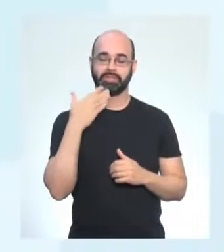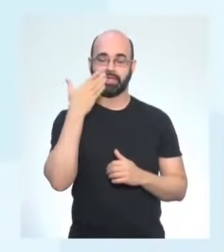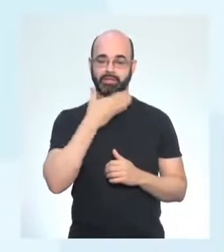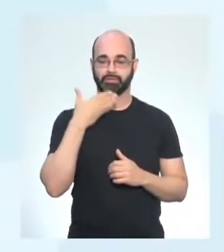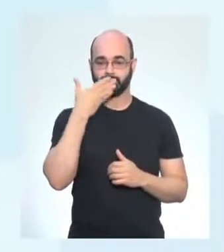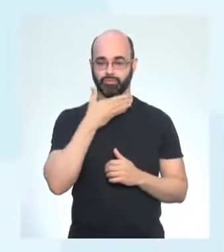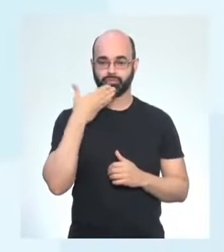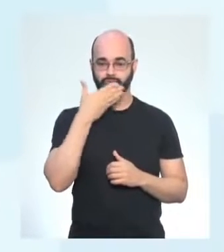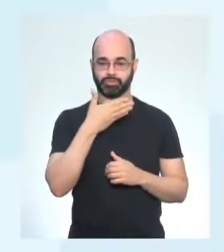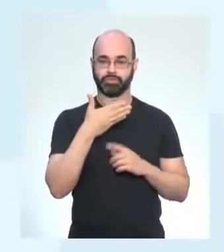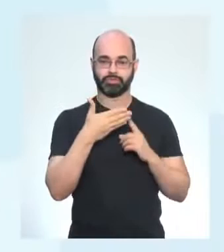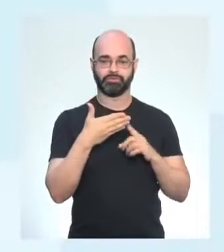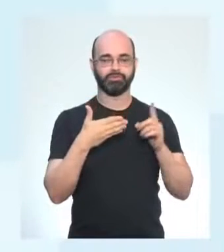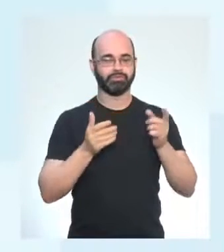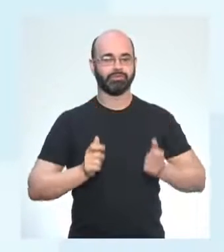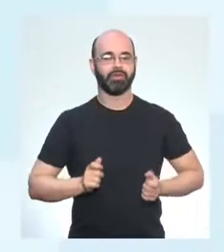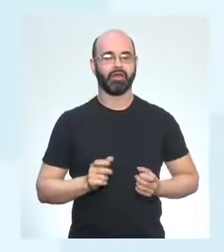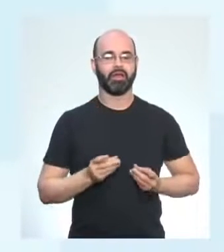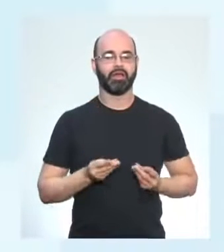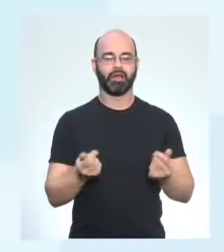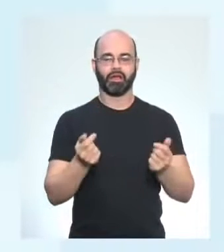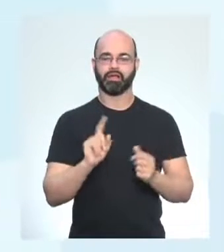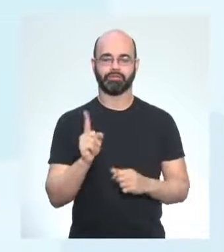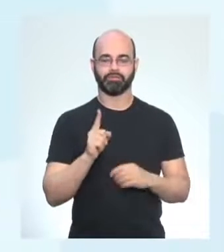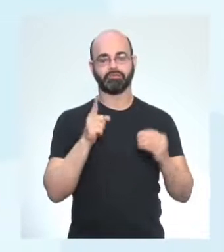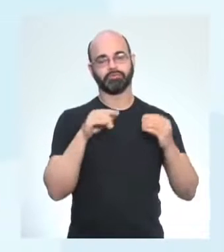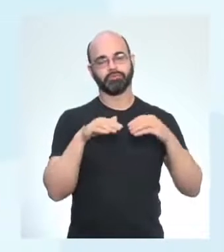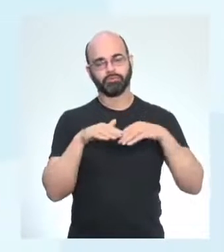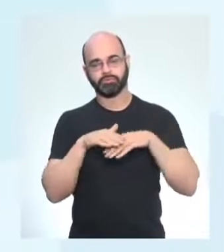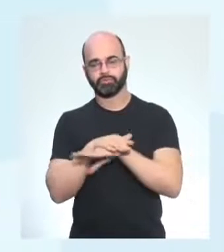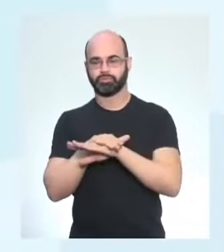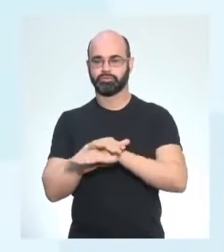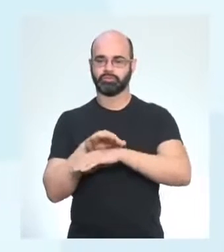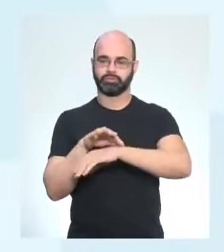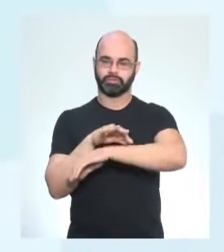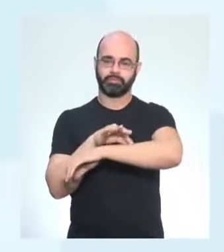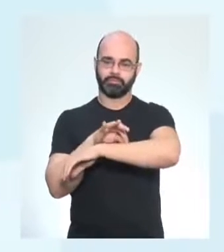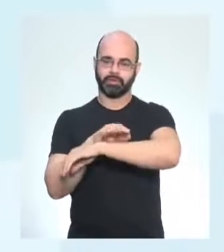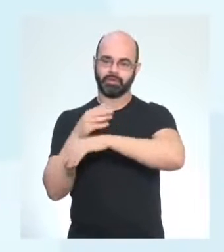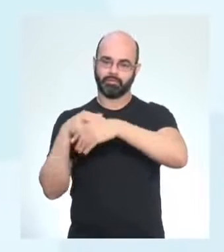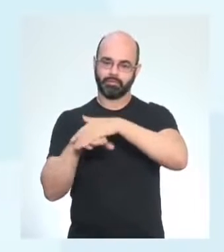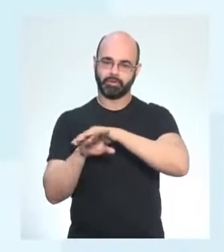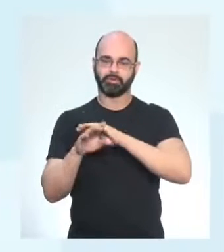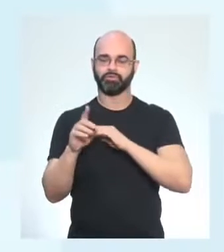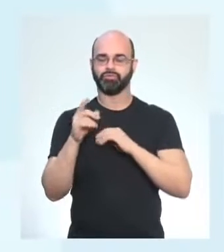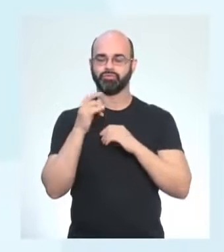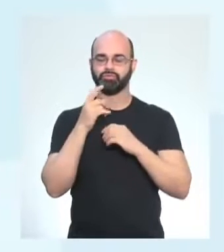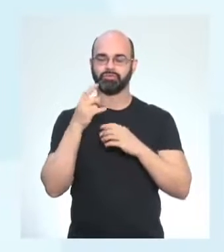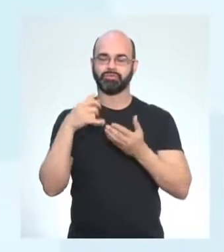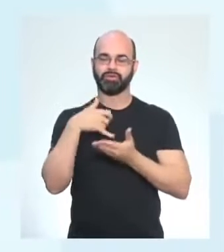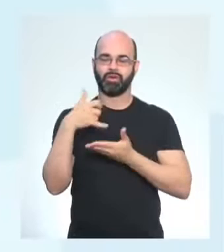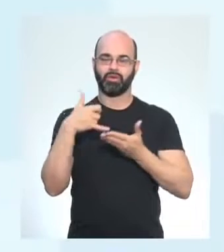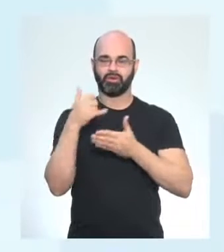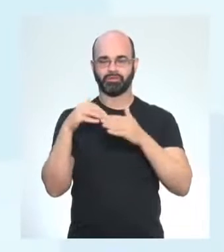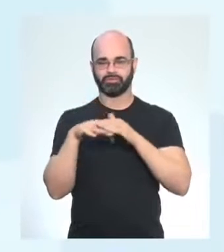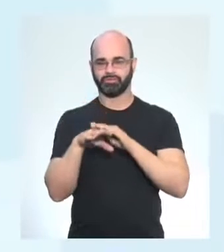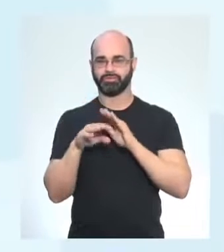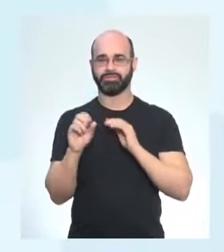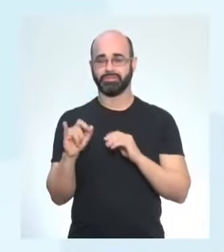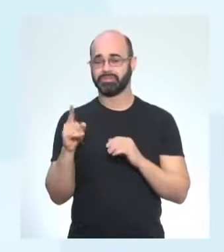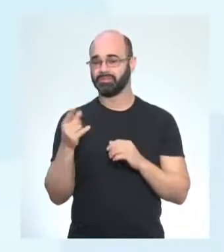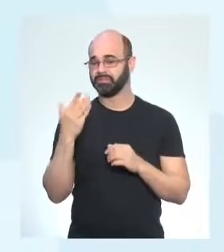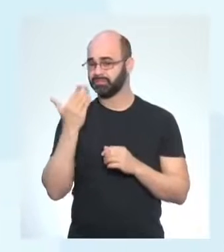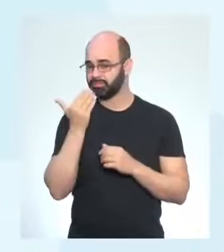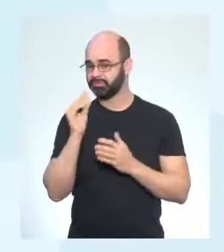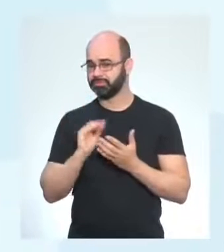vai ser acumulado na forma de gordura, embaixo da sua pele. Quando você precisa e não tem na alimentação, ele